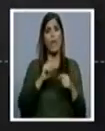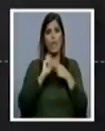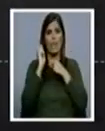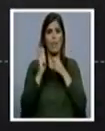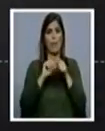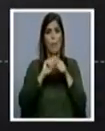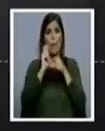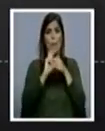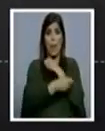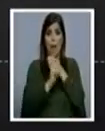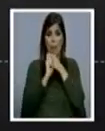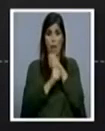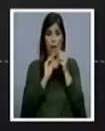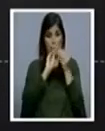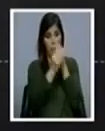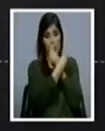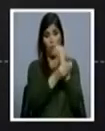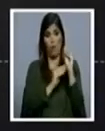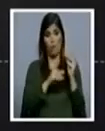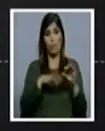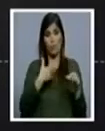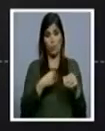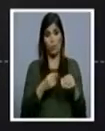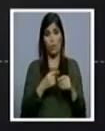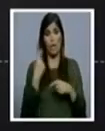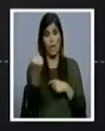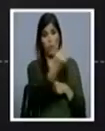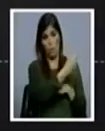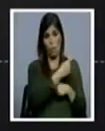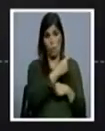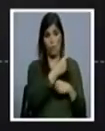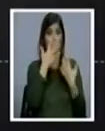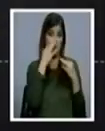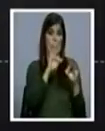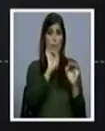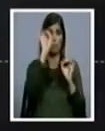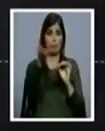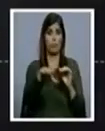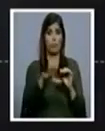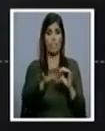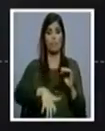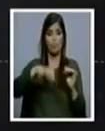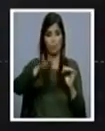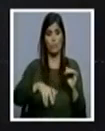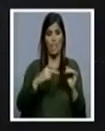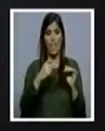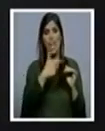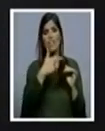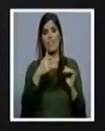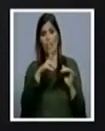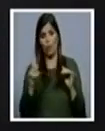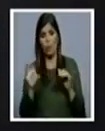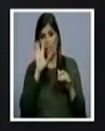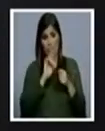de cascas de banana em todo o mundo. O destino de cada uma delas é, normalmente, os aterros. O desvio